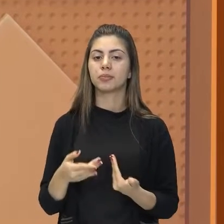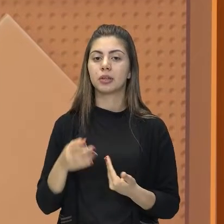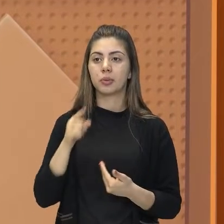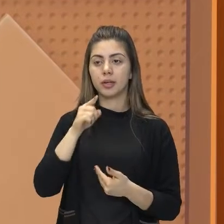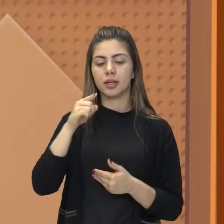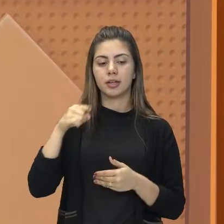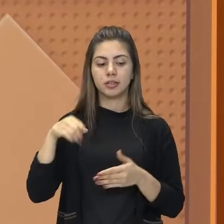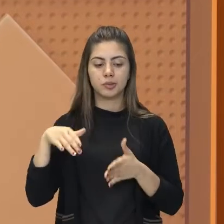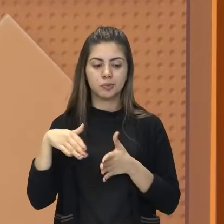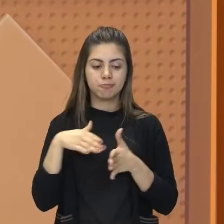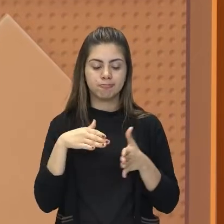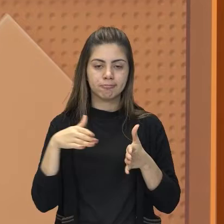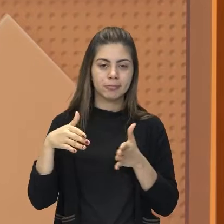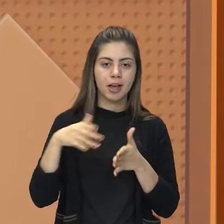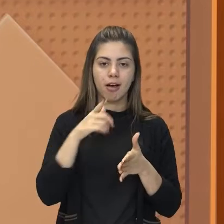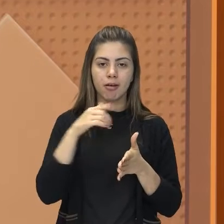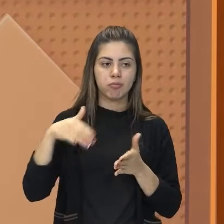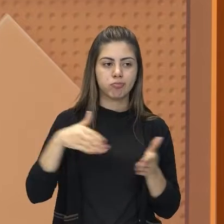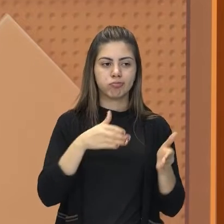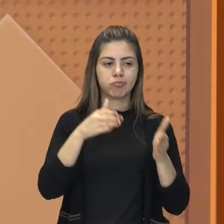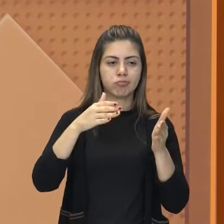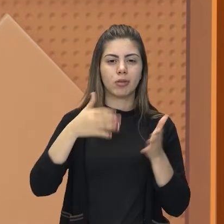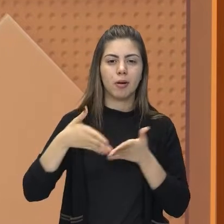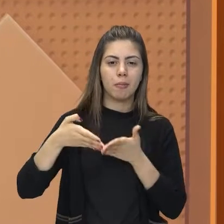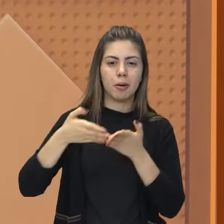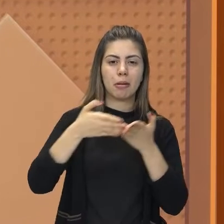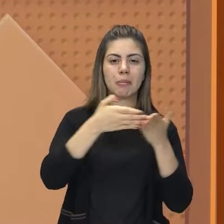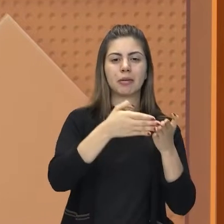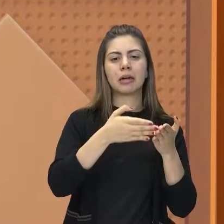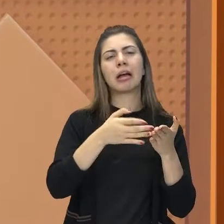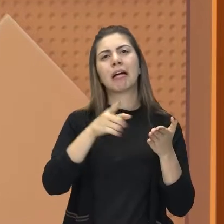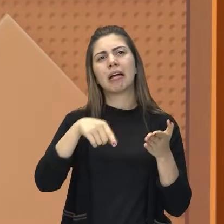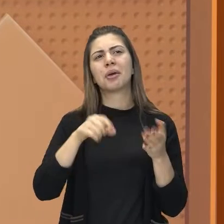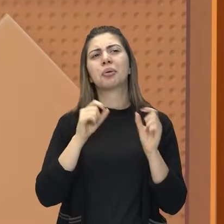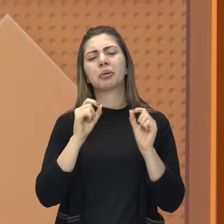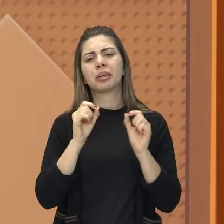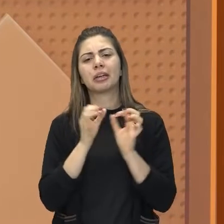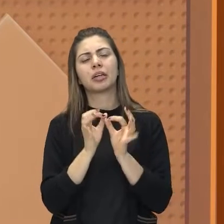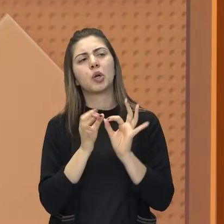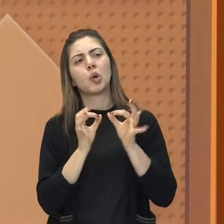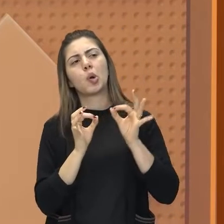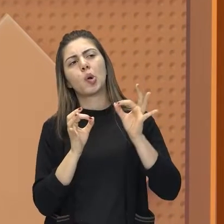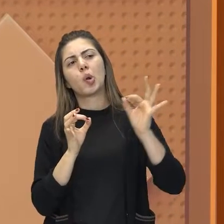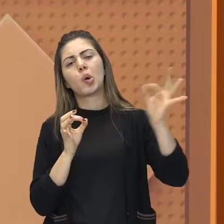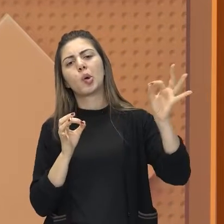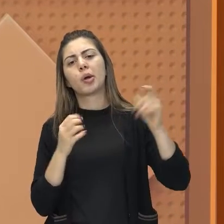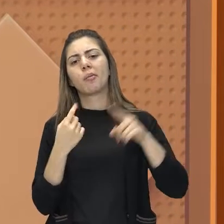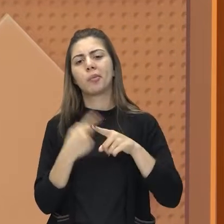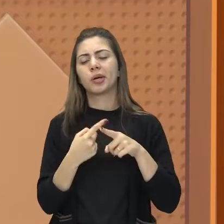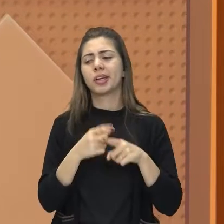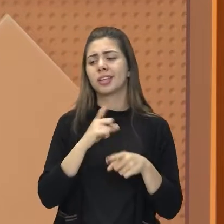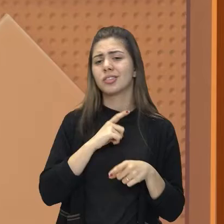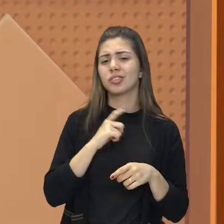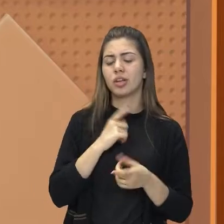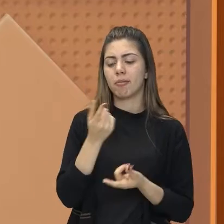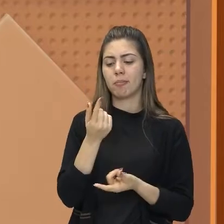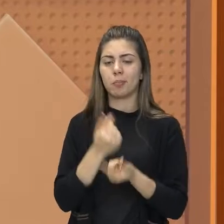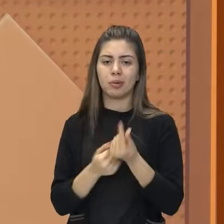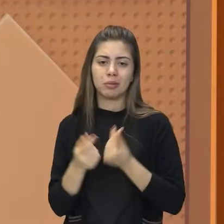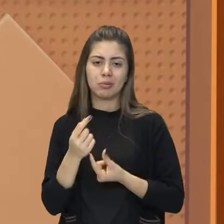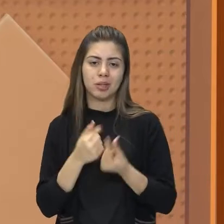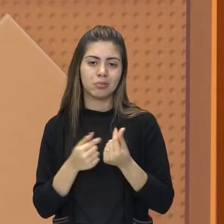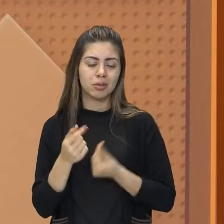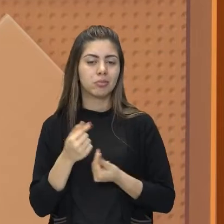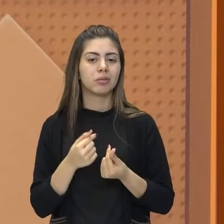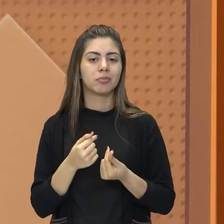pelo Mediterrâneo, acabou se tornando uma viagem muito dispendiosa, por conta dos mercadores genoveses que